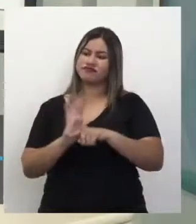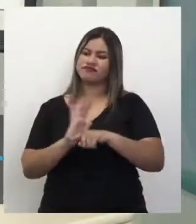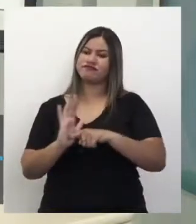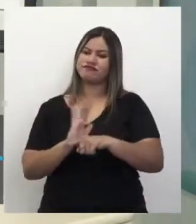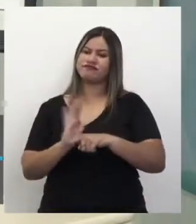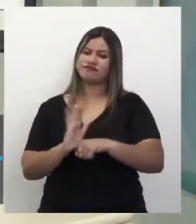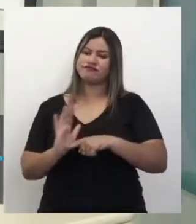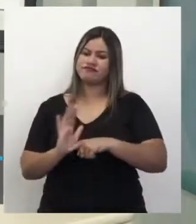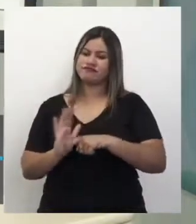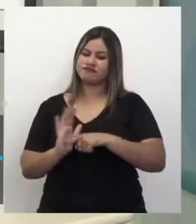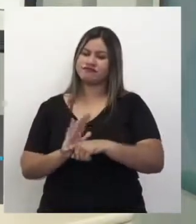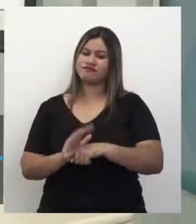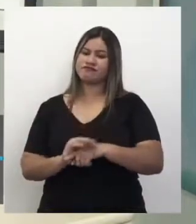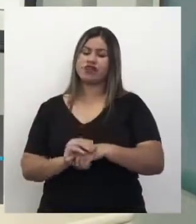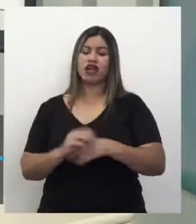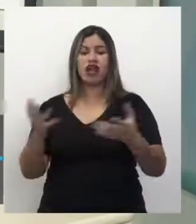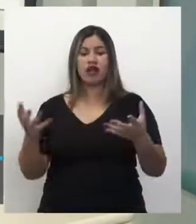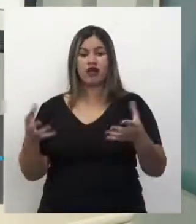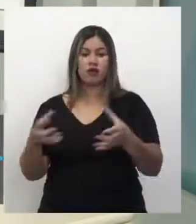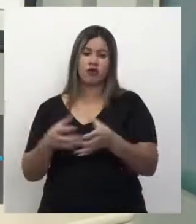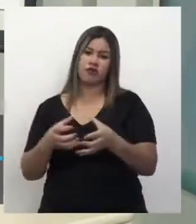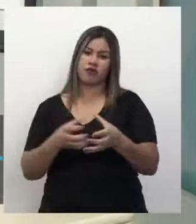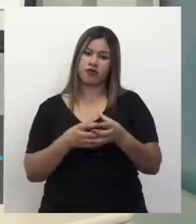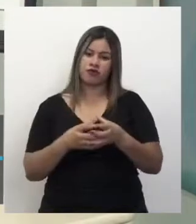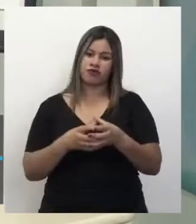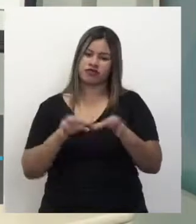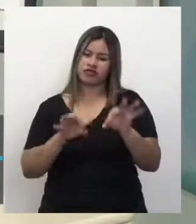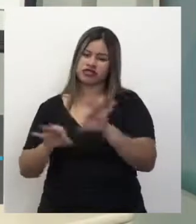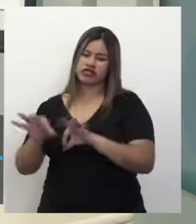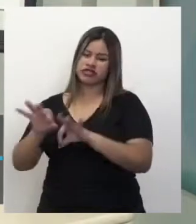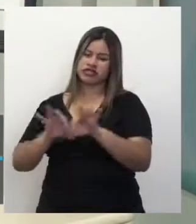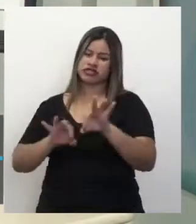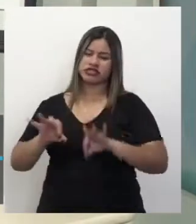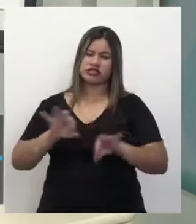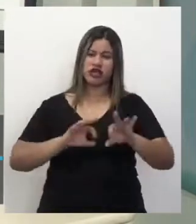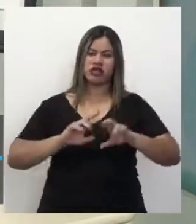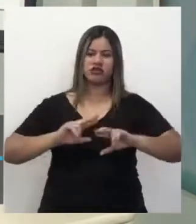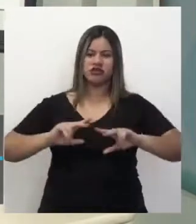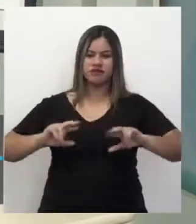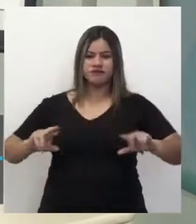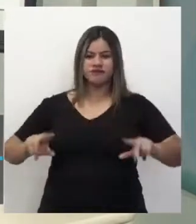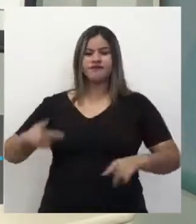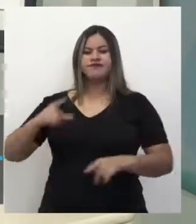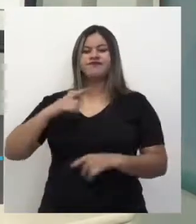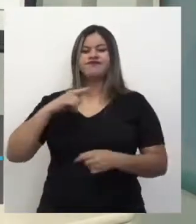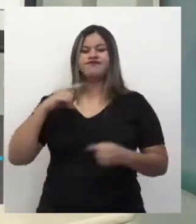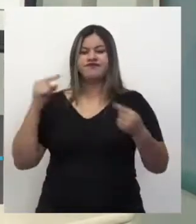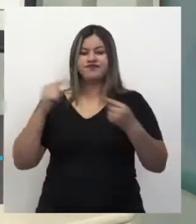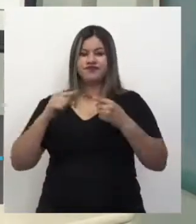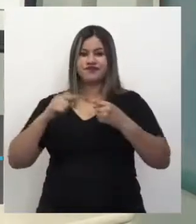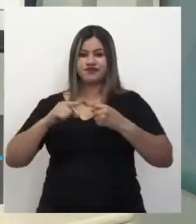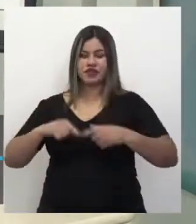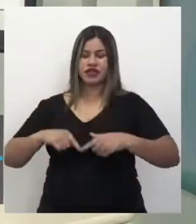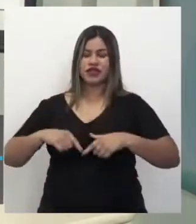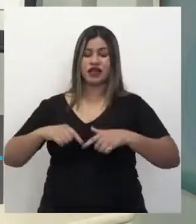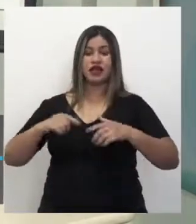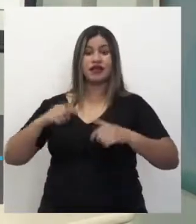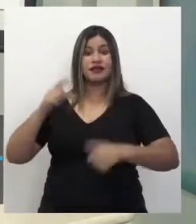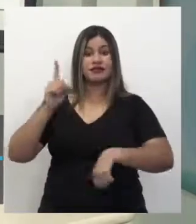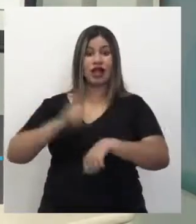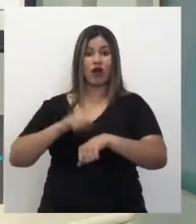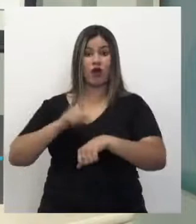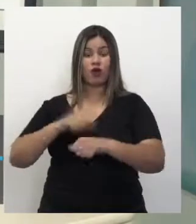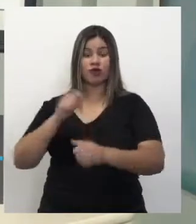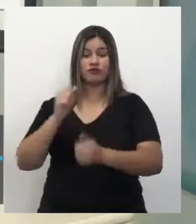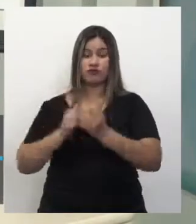só é que dessa torcida é muito elaborado os mosaicos que eles fazem na arquibancada. É sensacional.